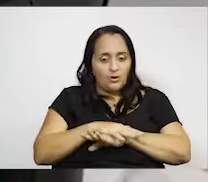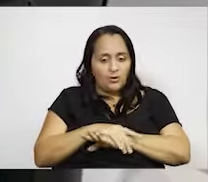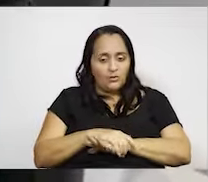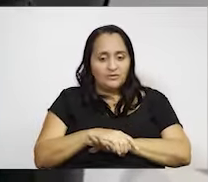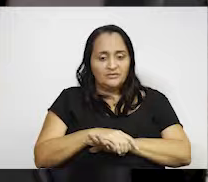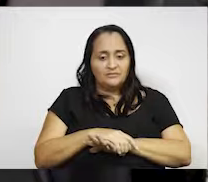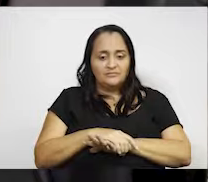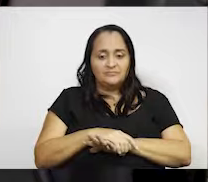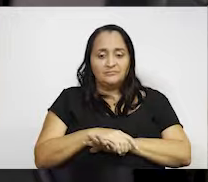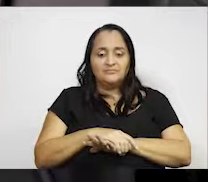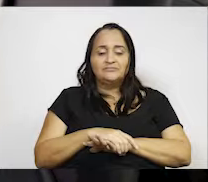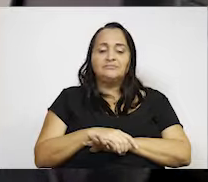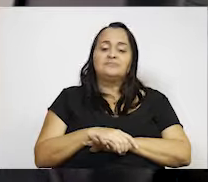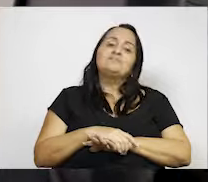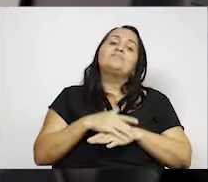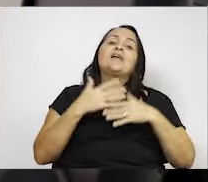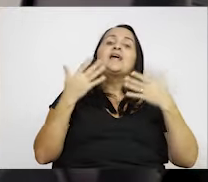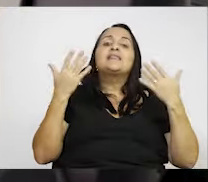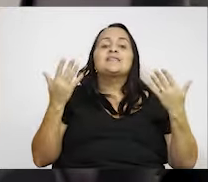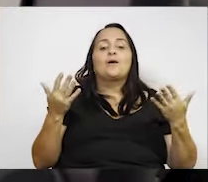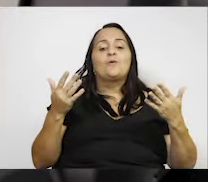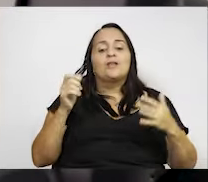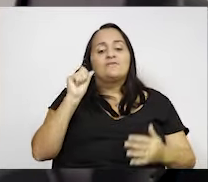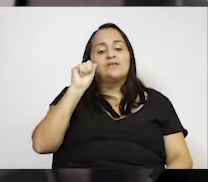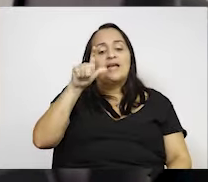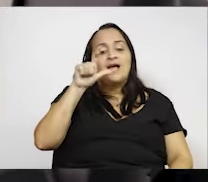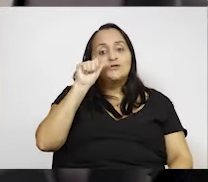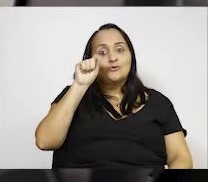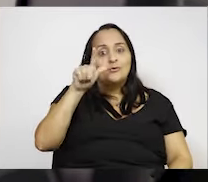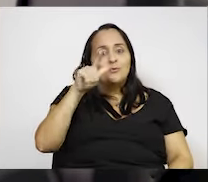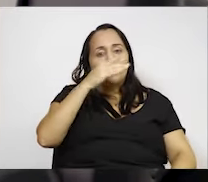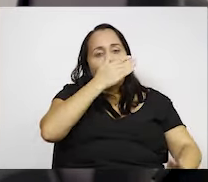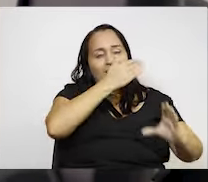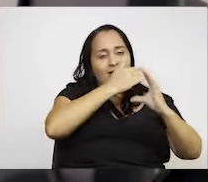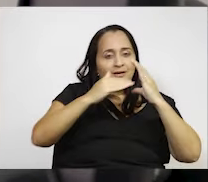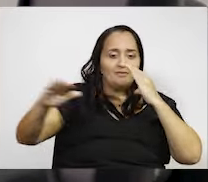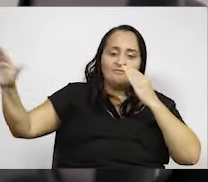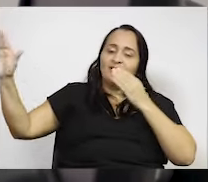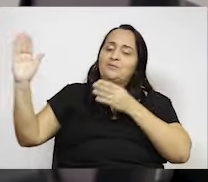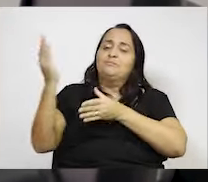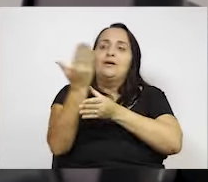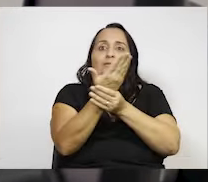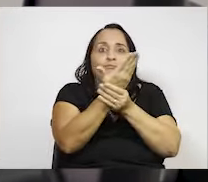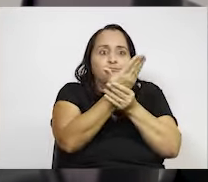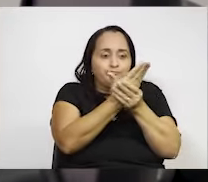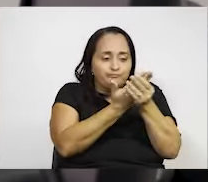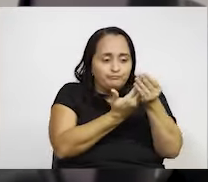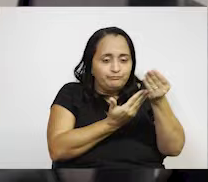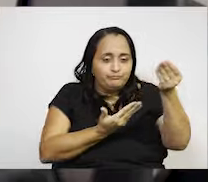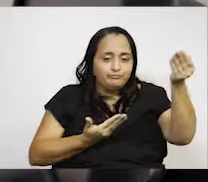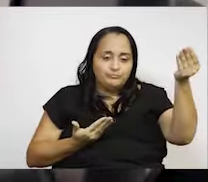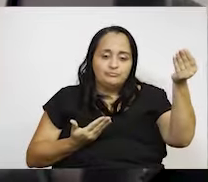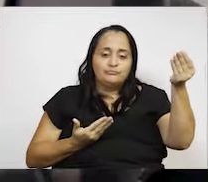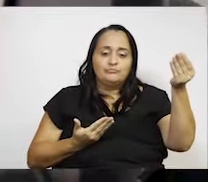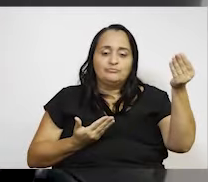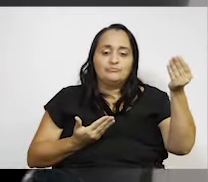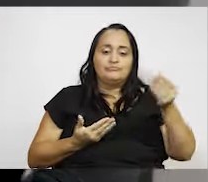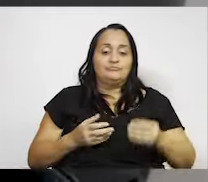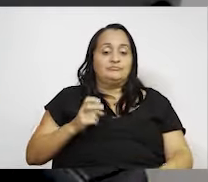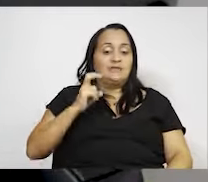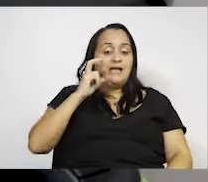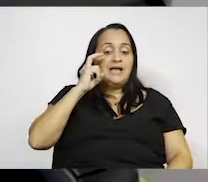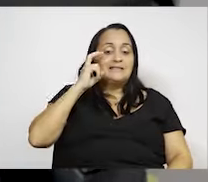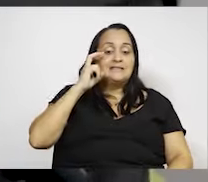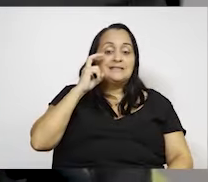mostrei para vocês, exatamente esse aqui, ele fica azul e vai para a gráfica. Aí ele é impresso. Aí